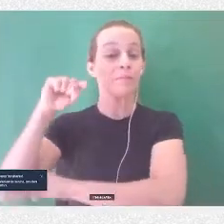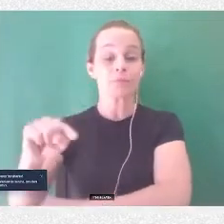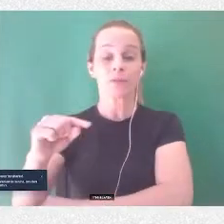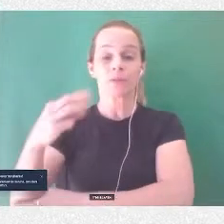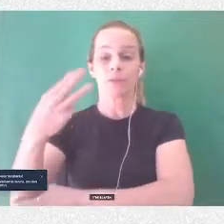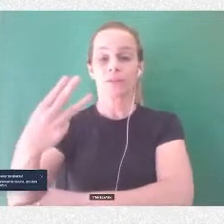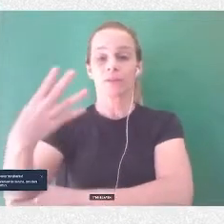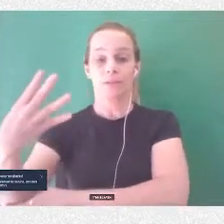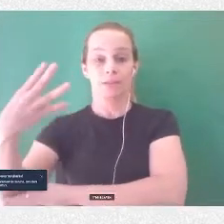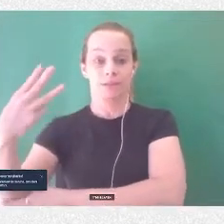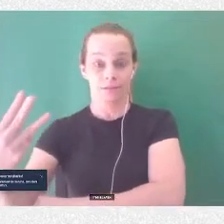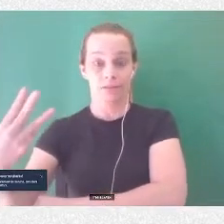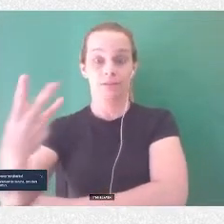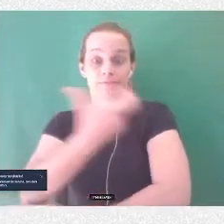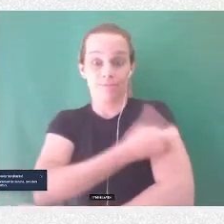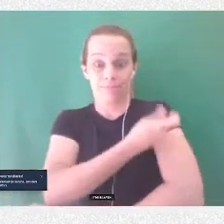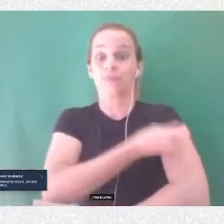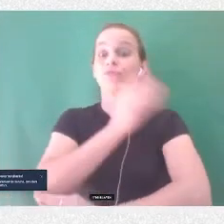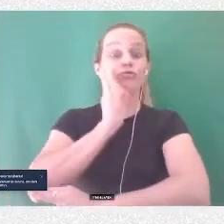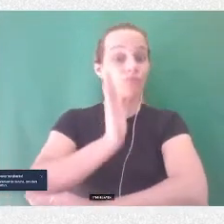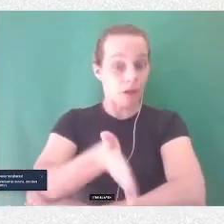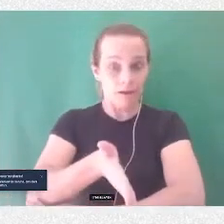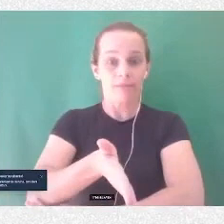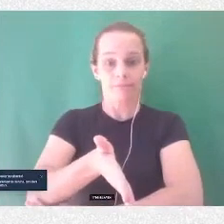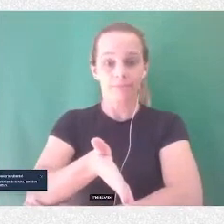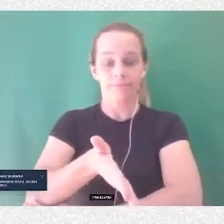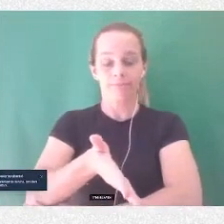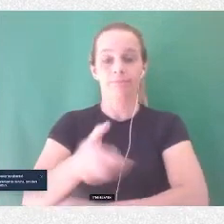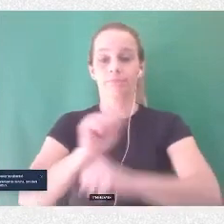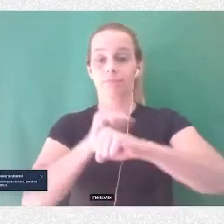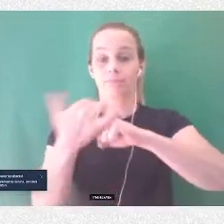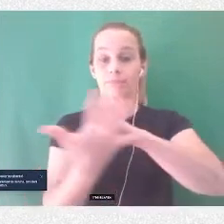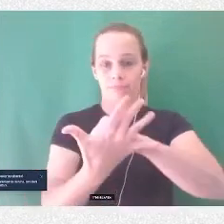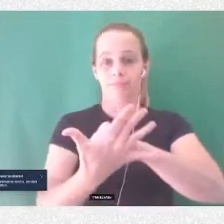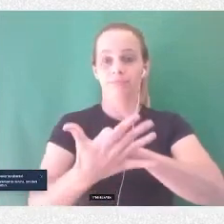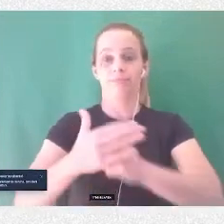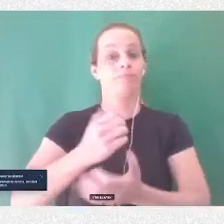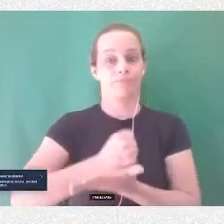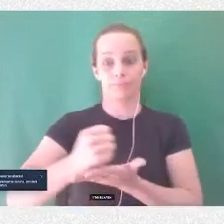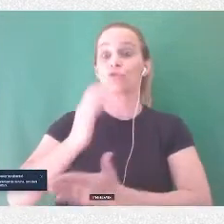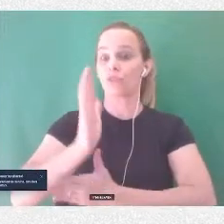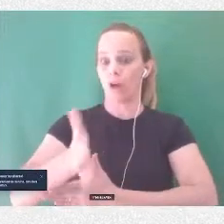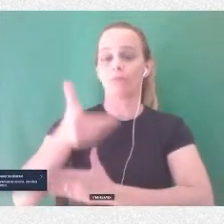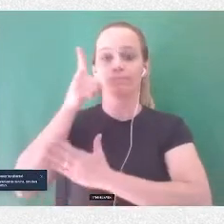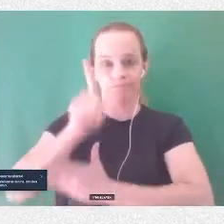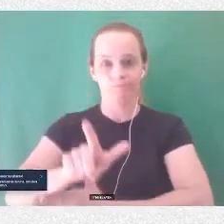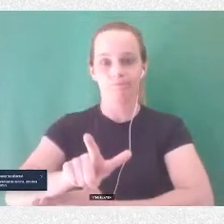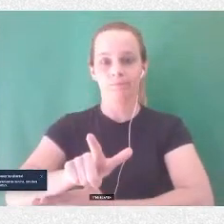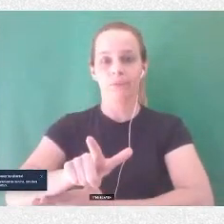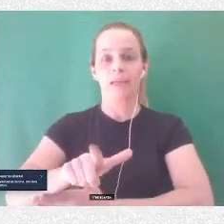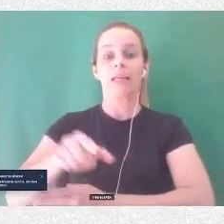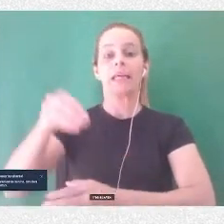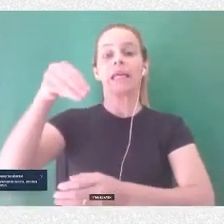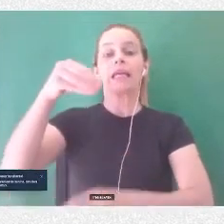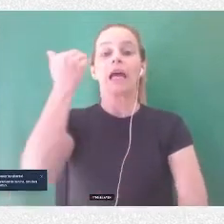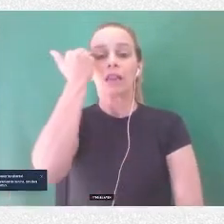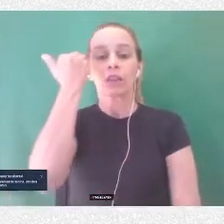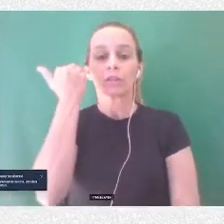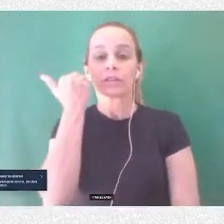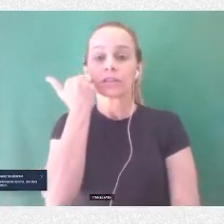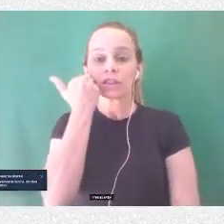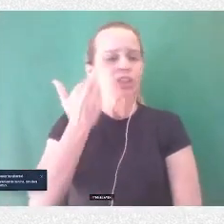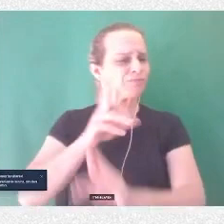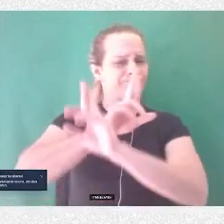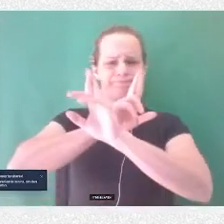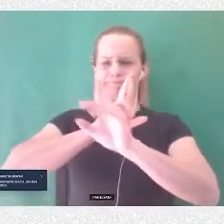119.343 doses vacinais contra a Covid-19 já aplicadas. E dentro da população dos adolescentes, que foi o grande